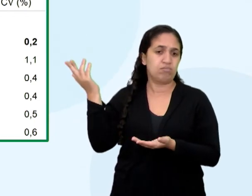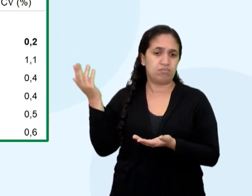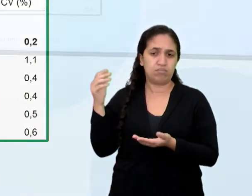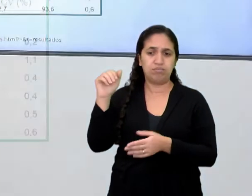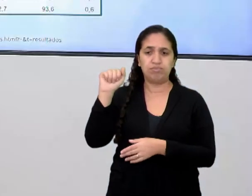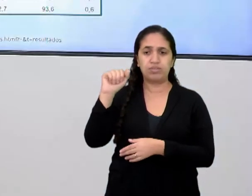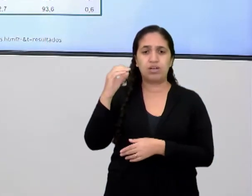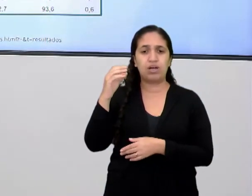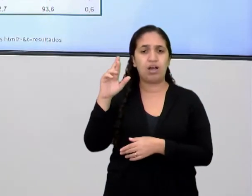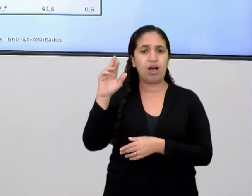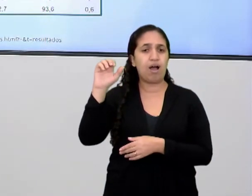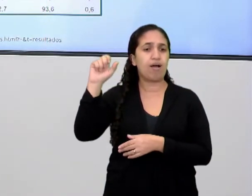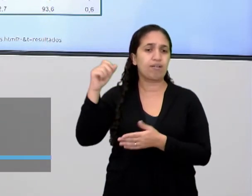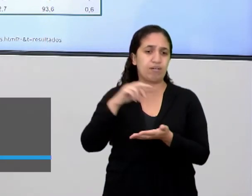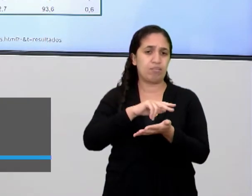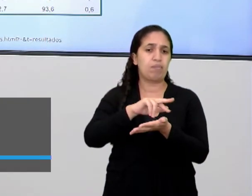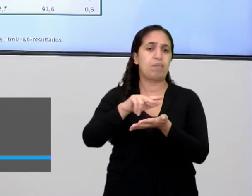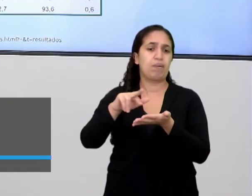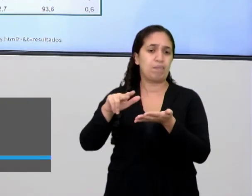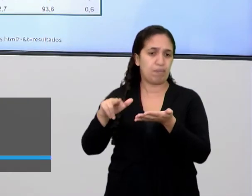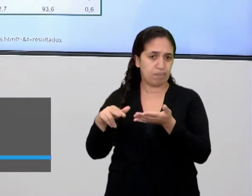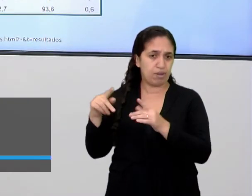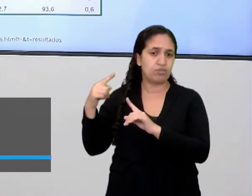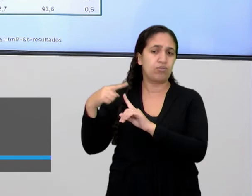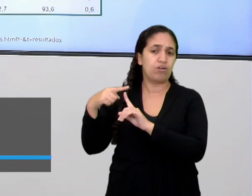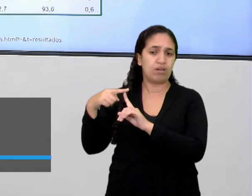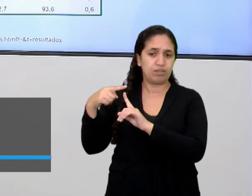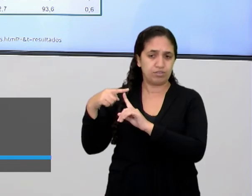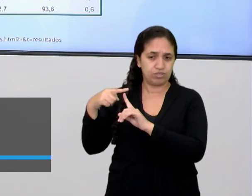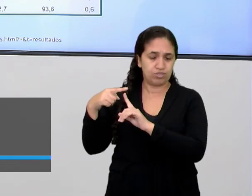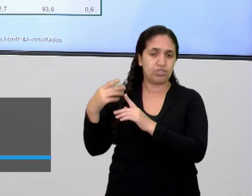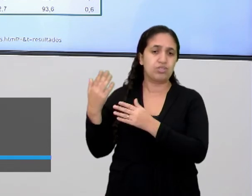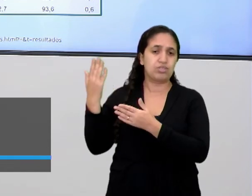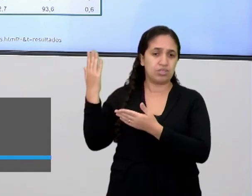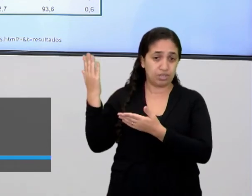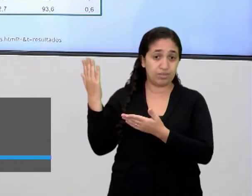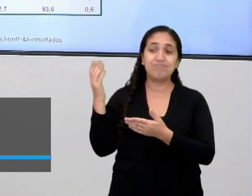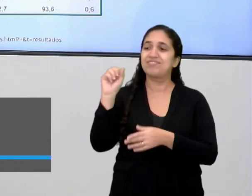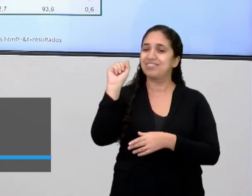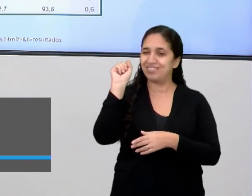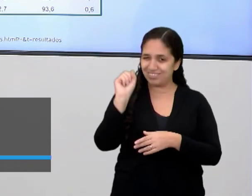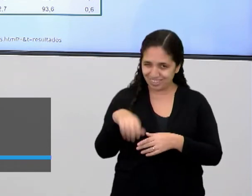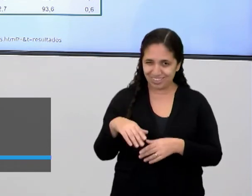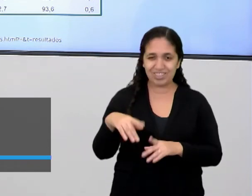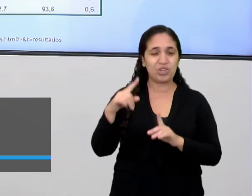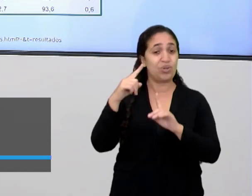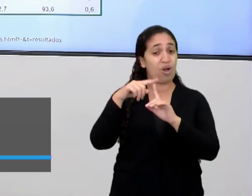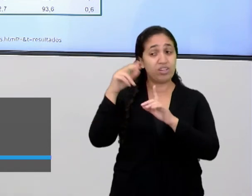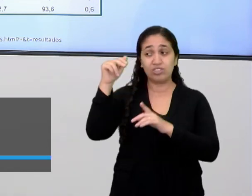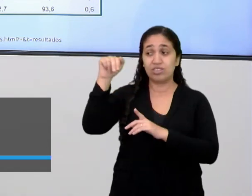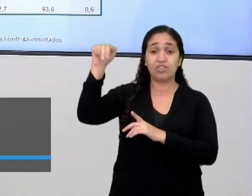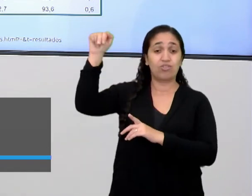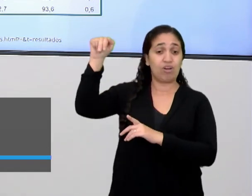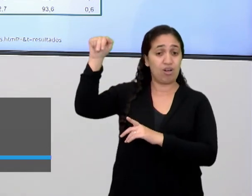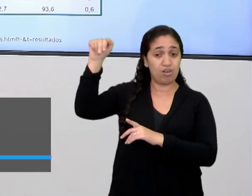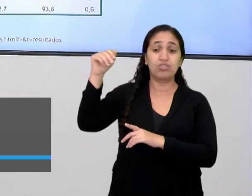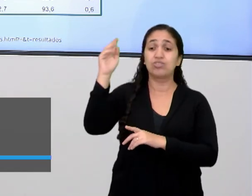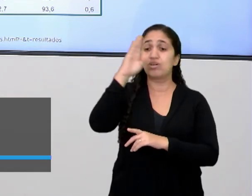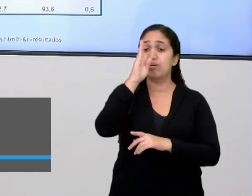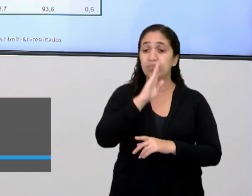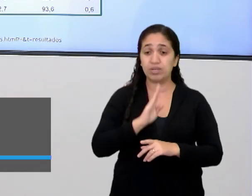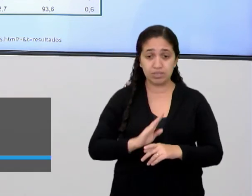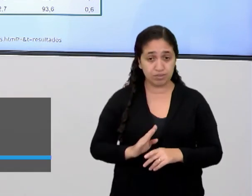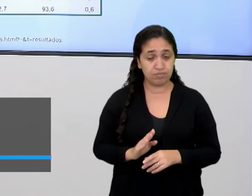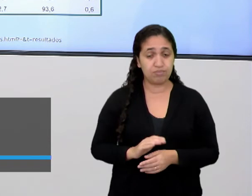né, Amapá e o Tocantins também. Sim, o Tocantins faz parte da região norte do Brasil, tá